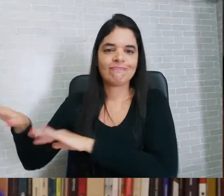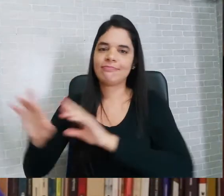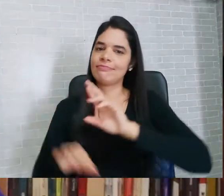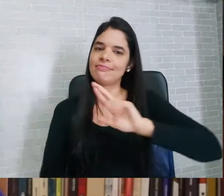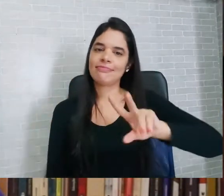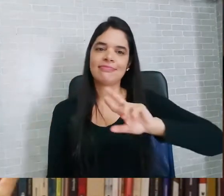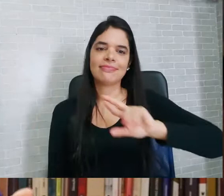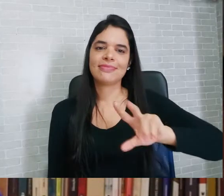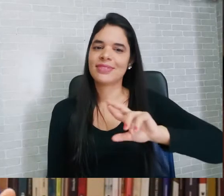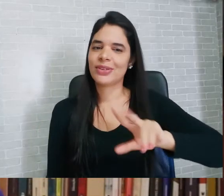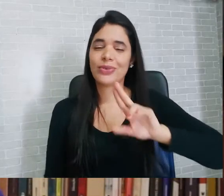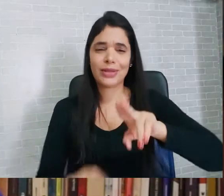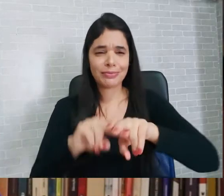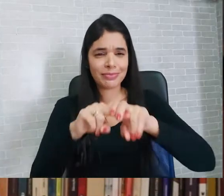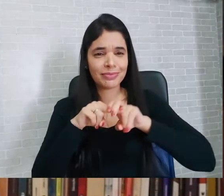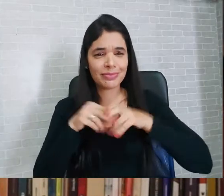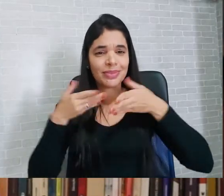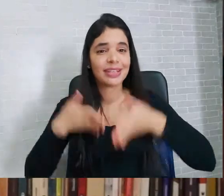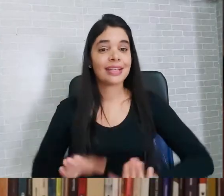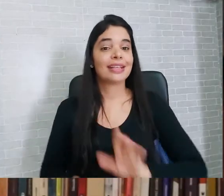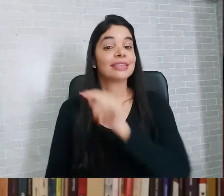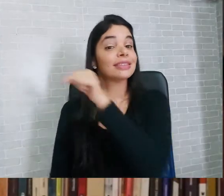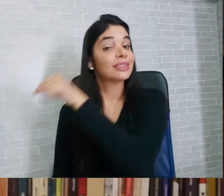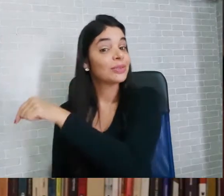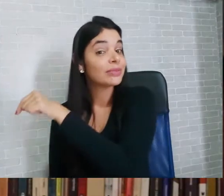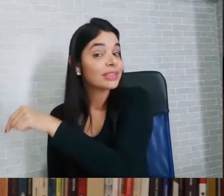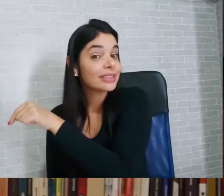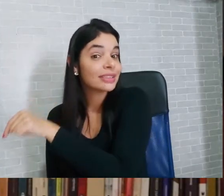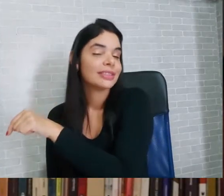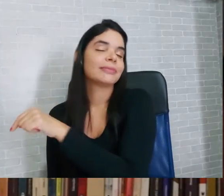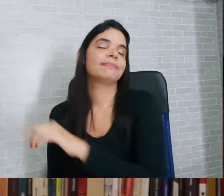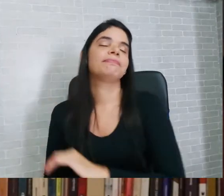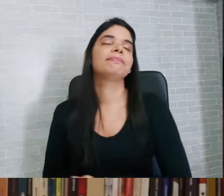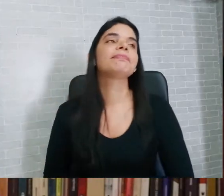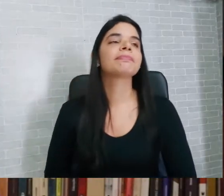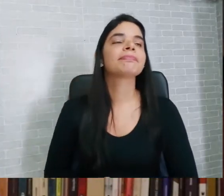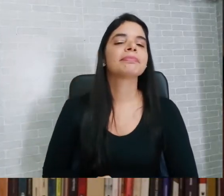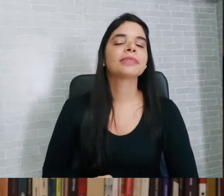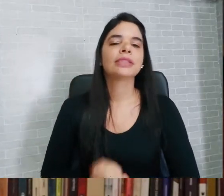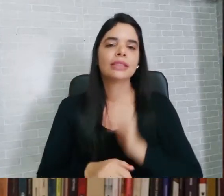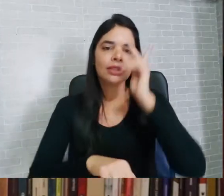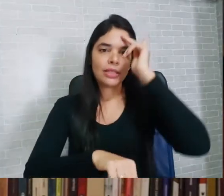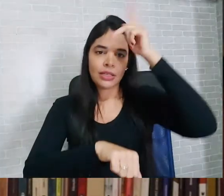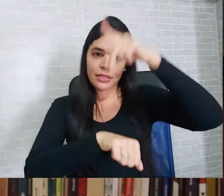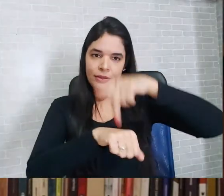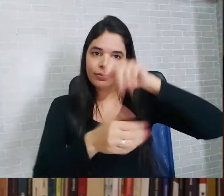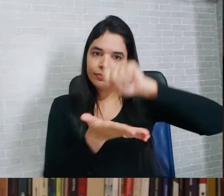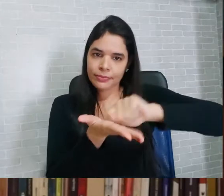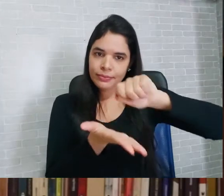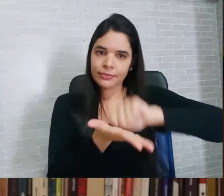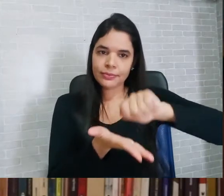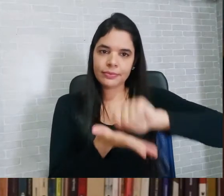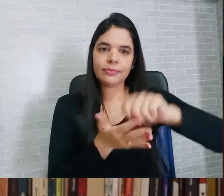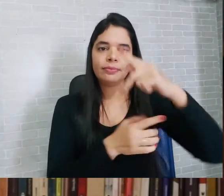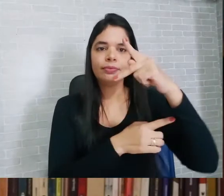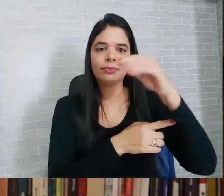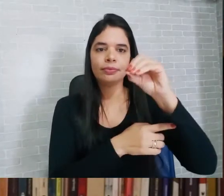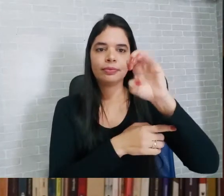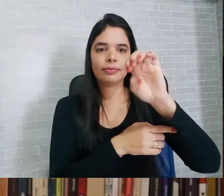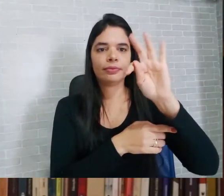realmente de ter nascido naquele local, né? O poeta André